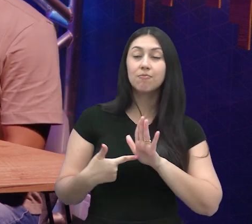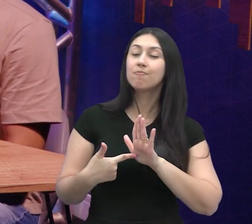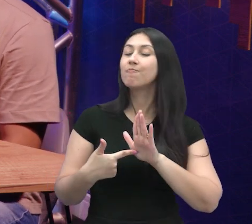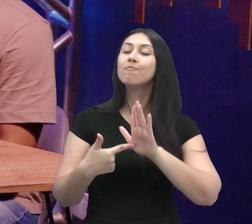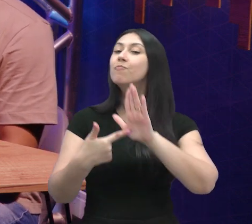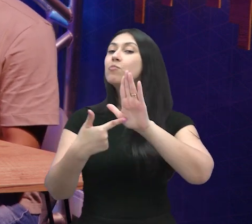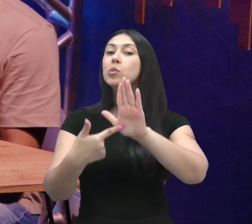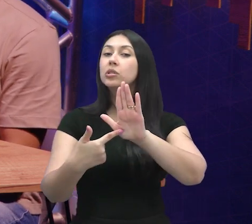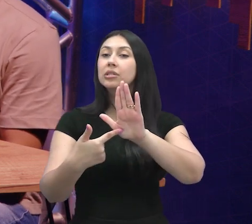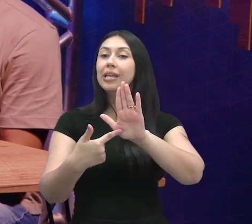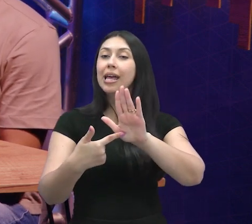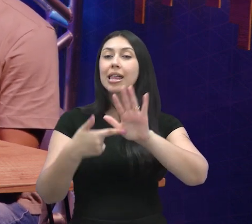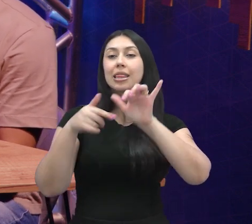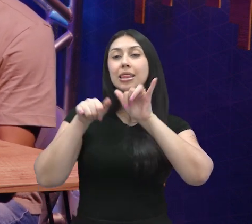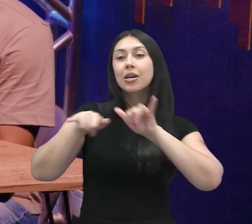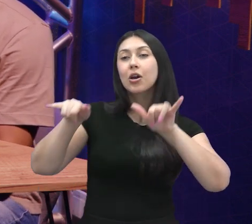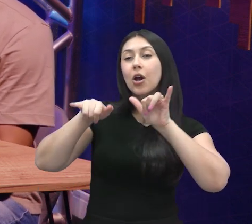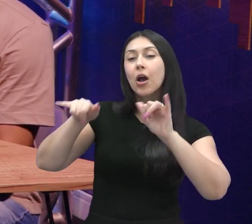só você